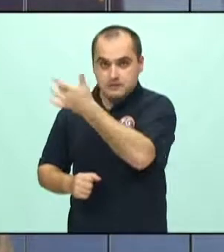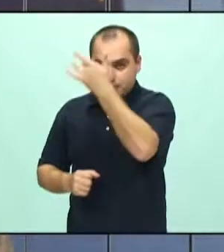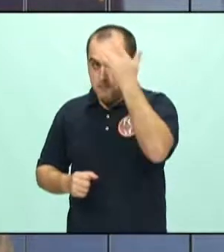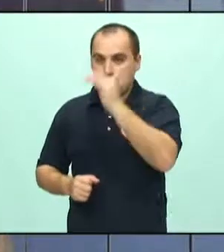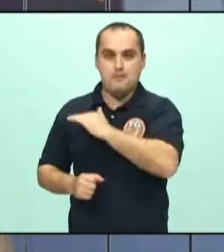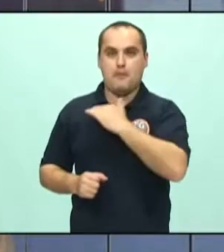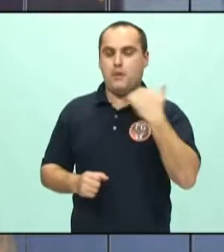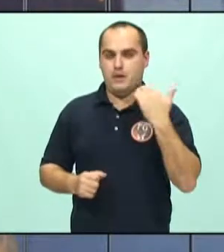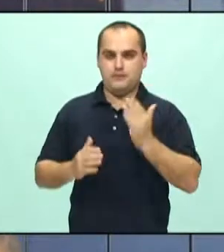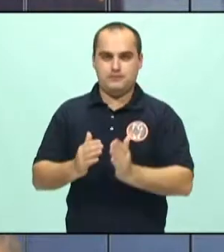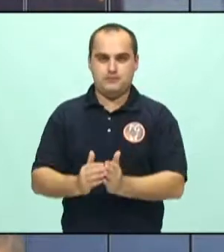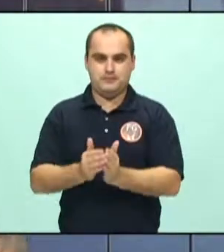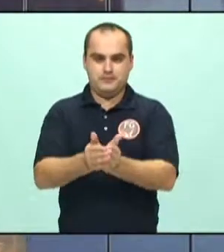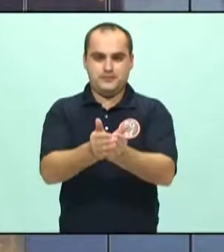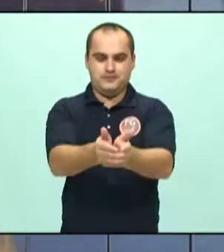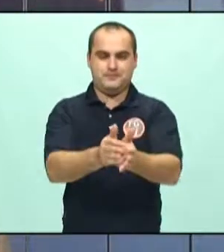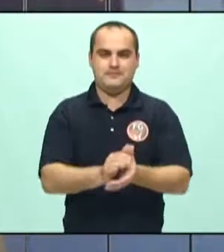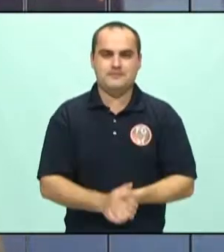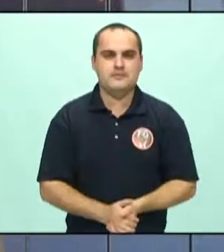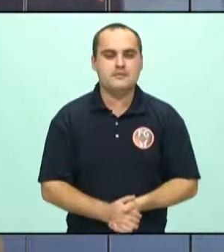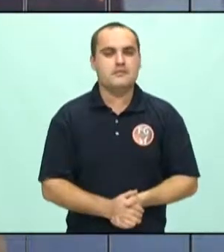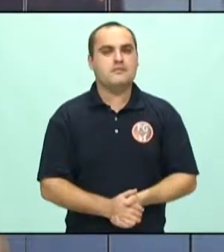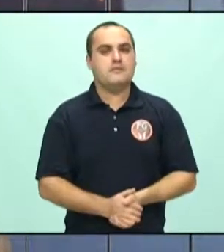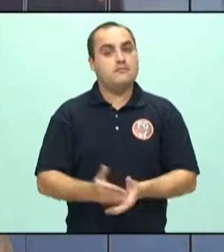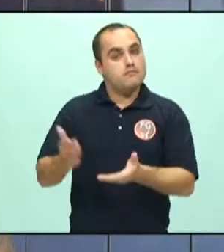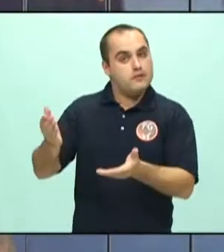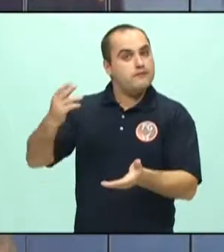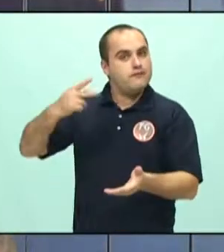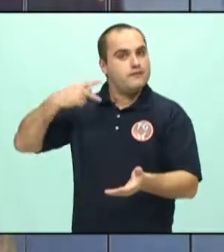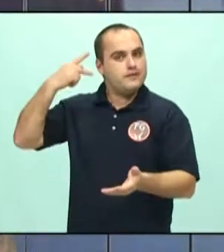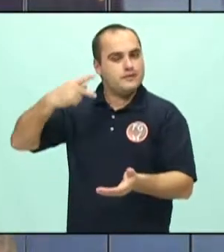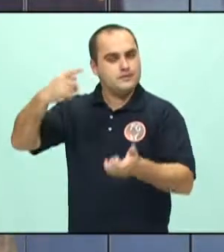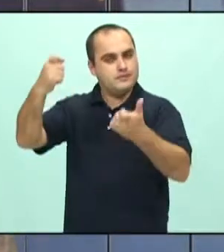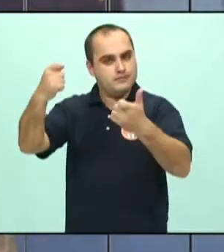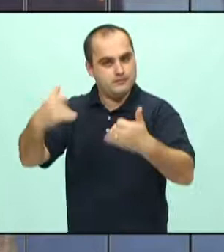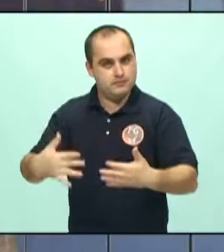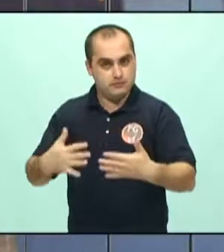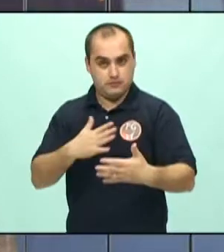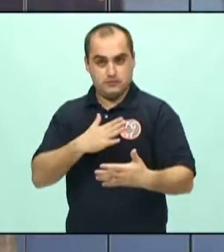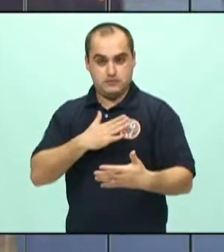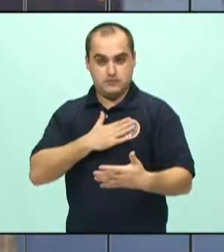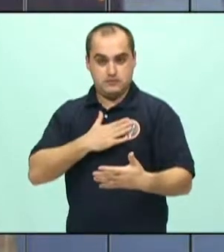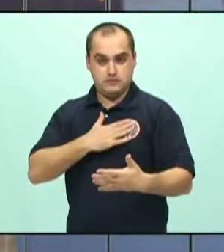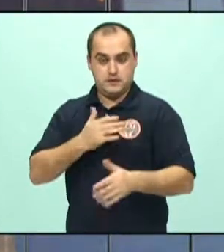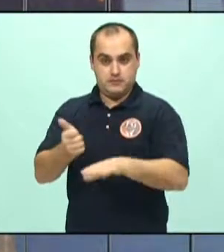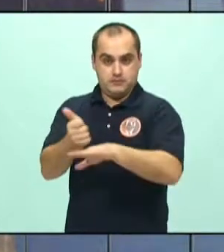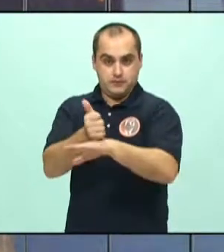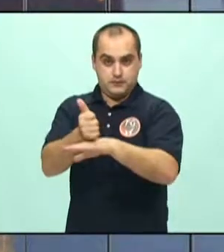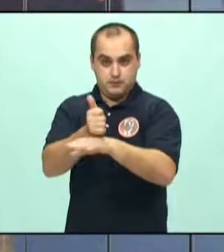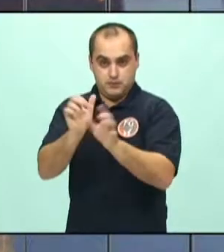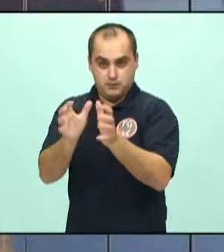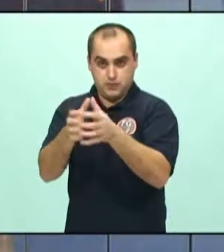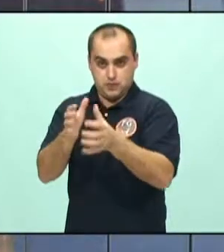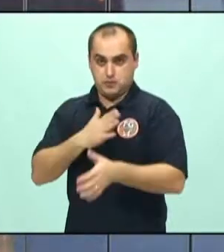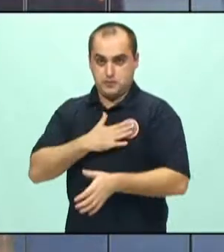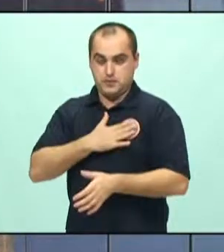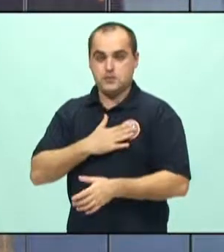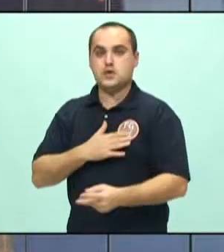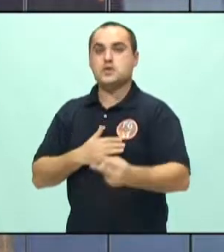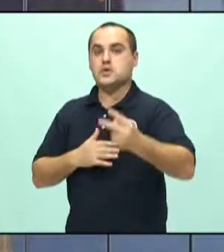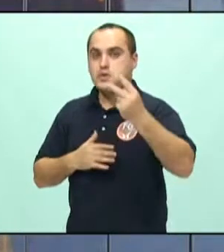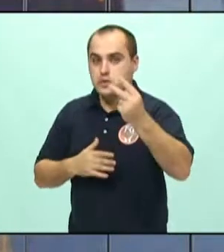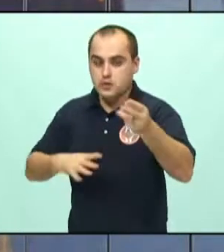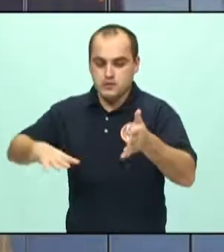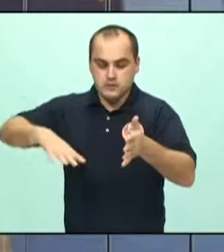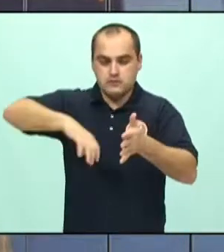portuária. Como foi falado, o vereador falou, da minha categoria, da minha profissão, eu tive 2